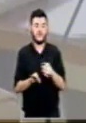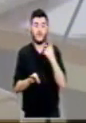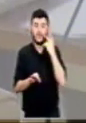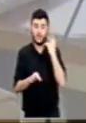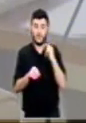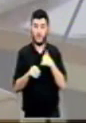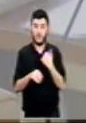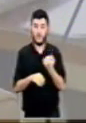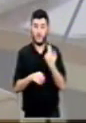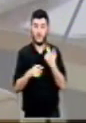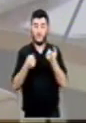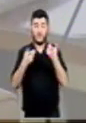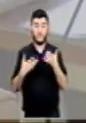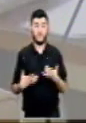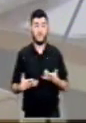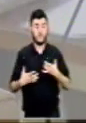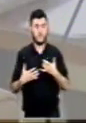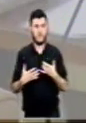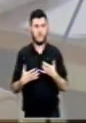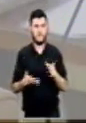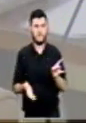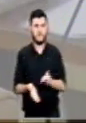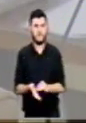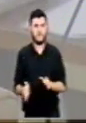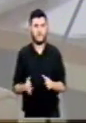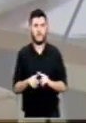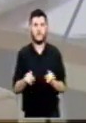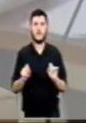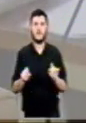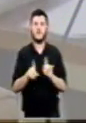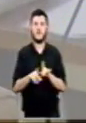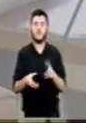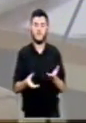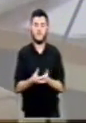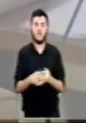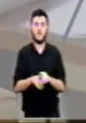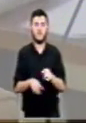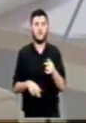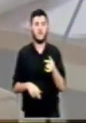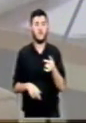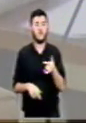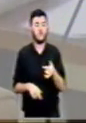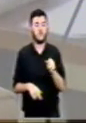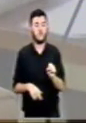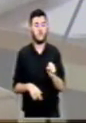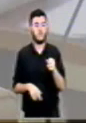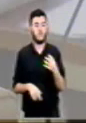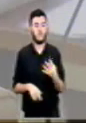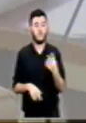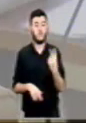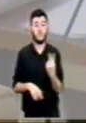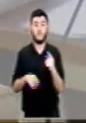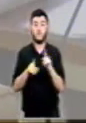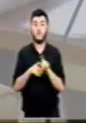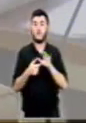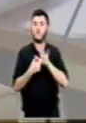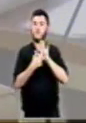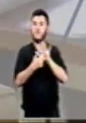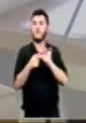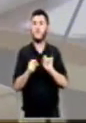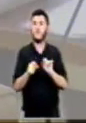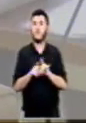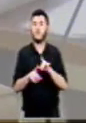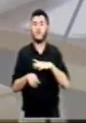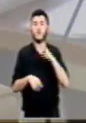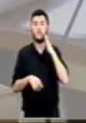e mutatis mutandis. Também no inquérito 2842, se assentou que a